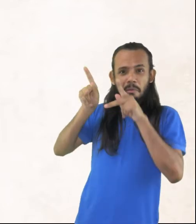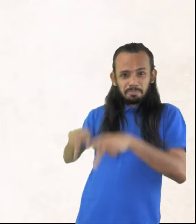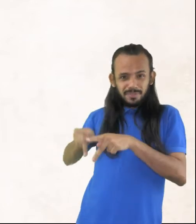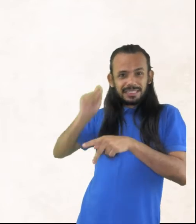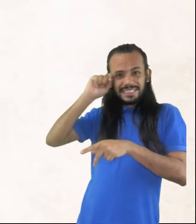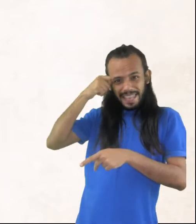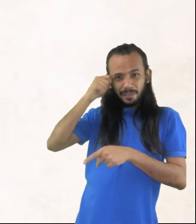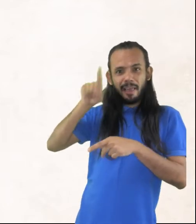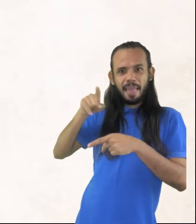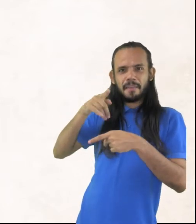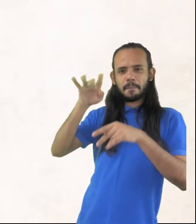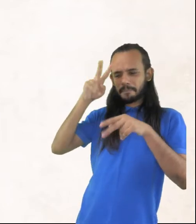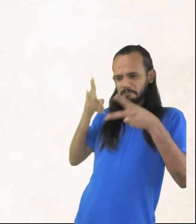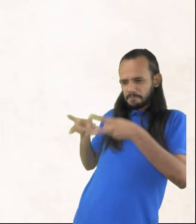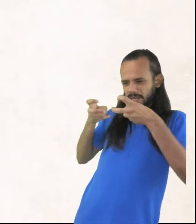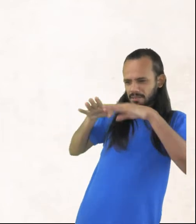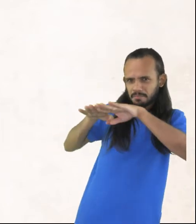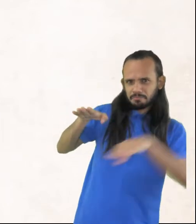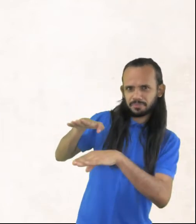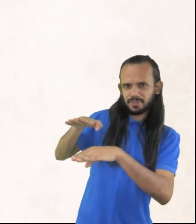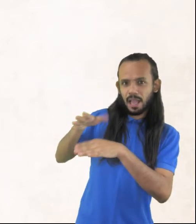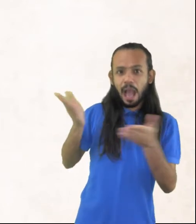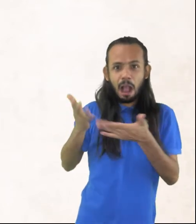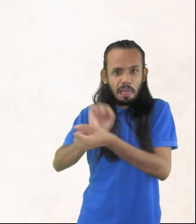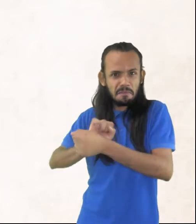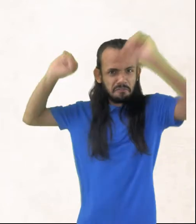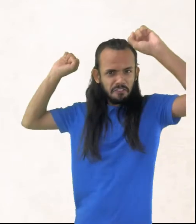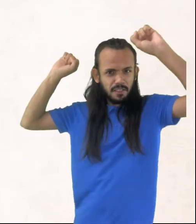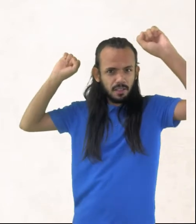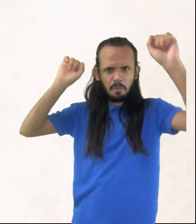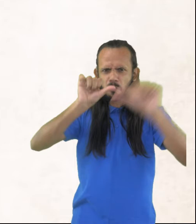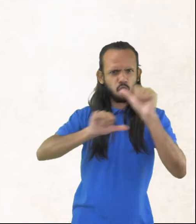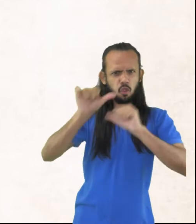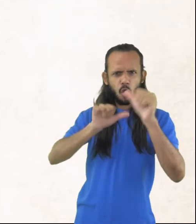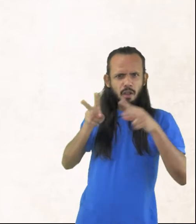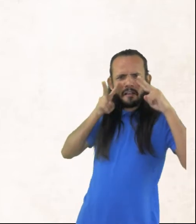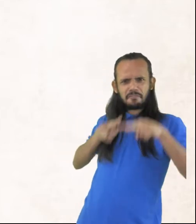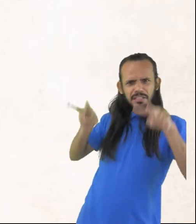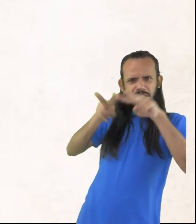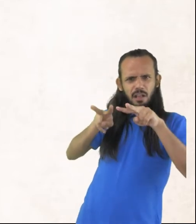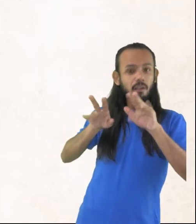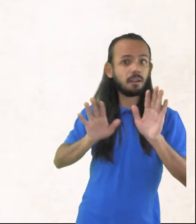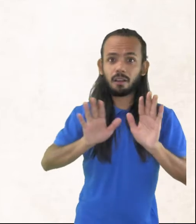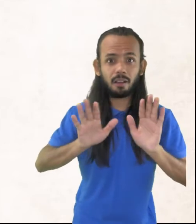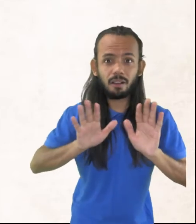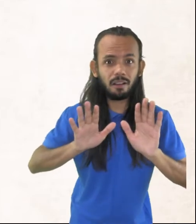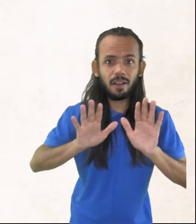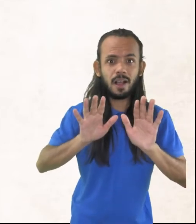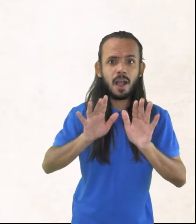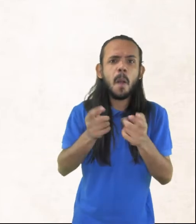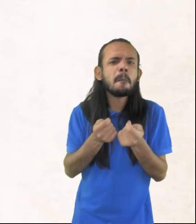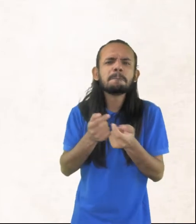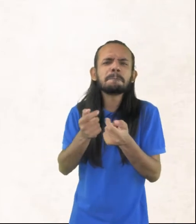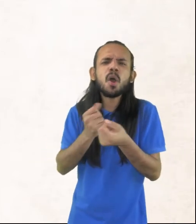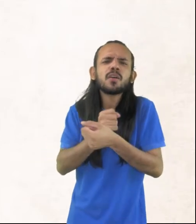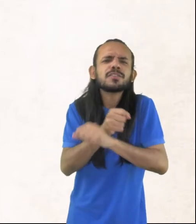como inferiores. Depois que ela foi abolida oficialmente, não é como se isso tivesse mudado magicamente da noite para o dia. Na